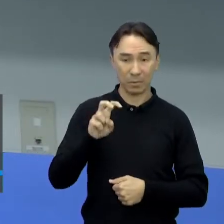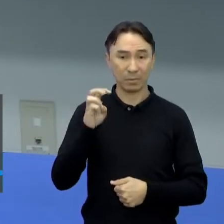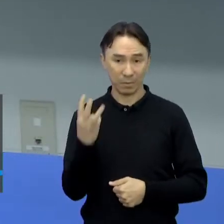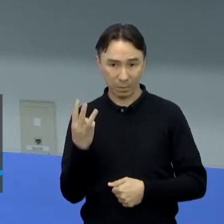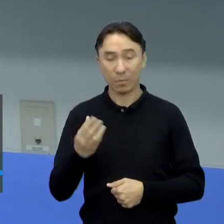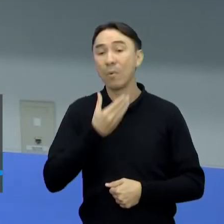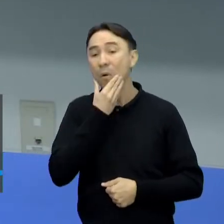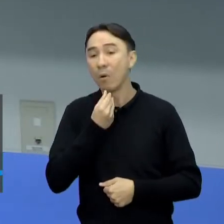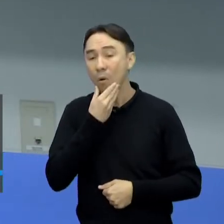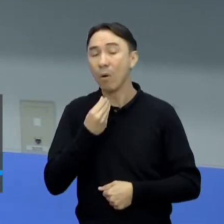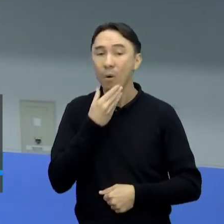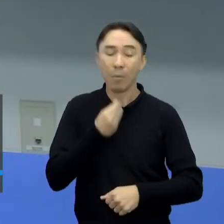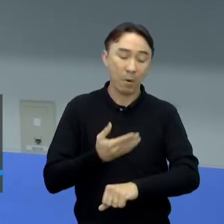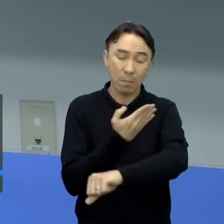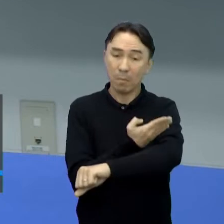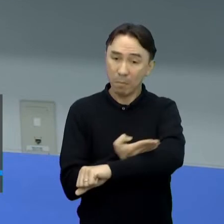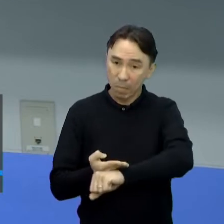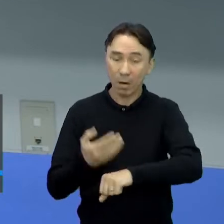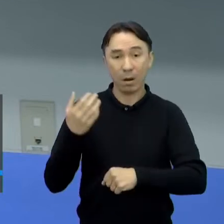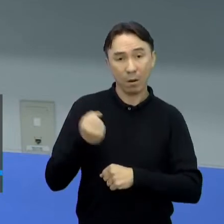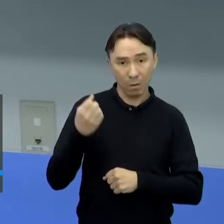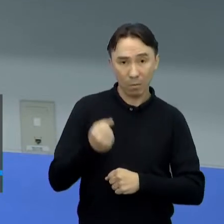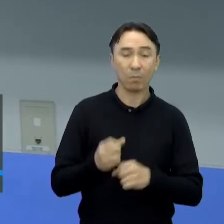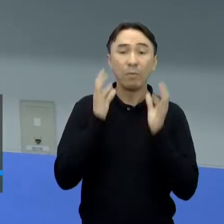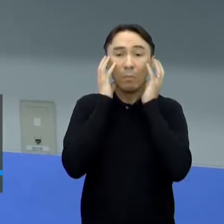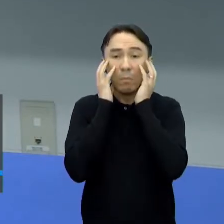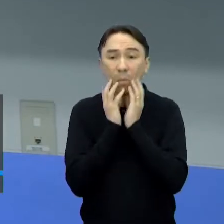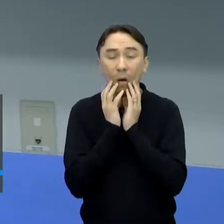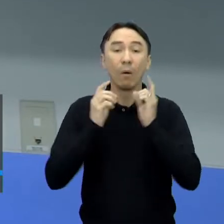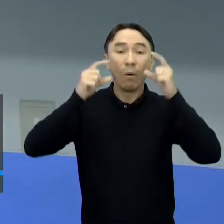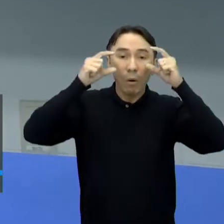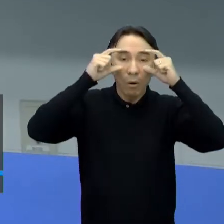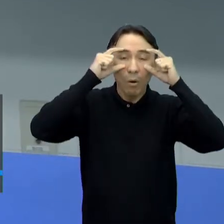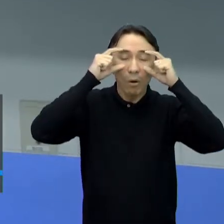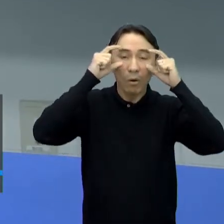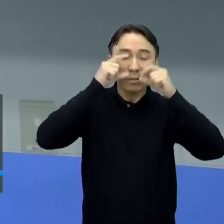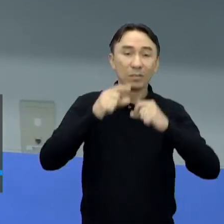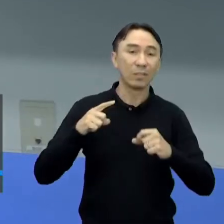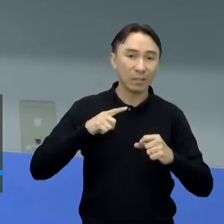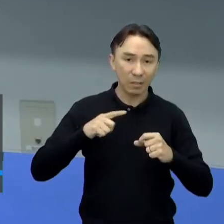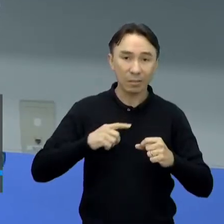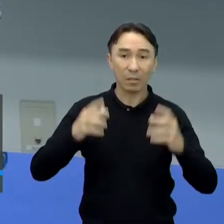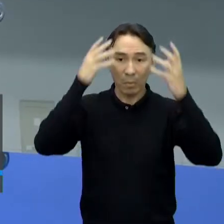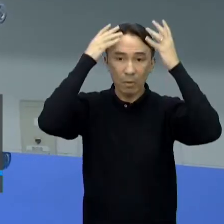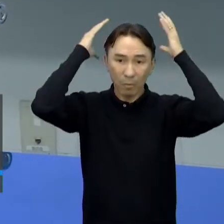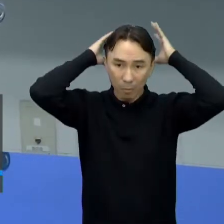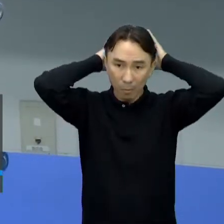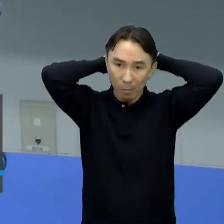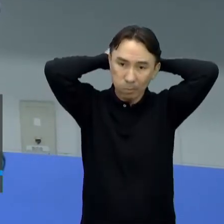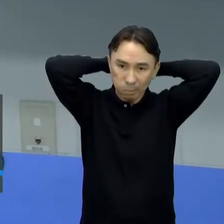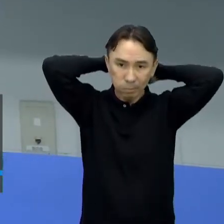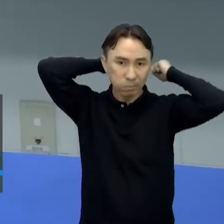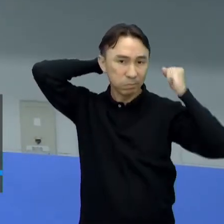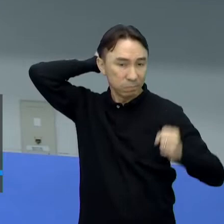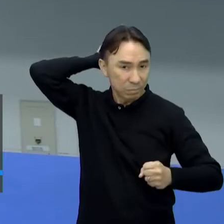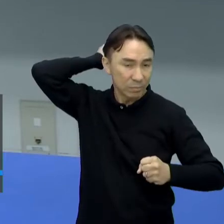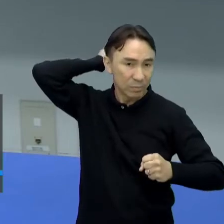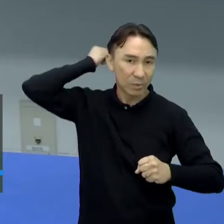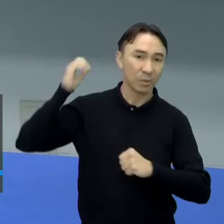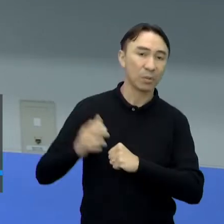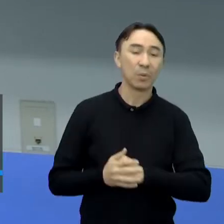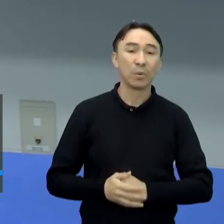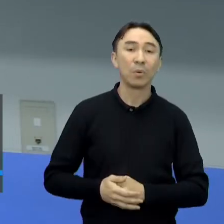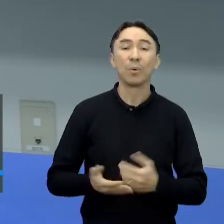branco, uso barba, estou de óculos, tenho cabelos compridos, a cor que predomina hoje